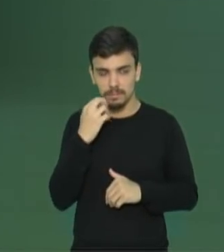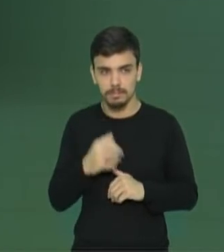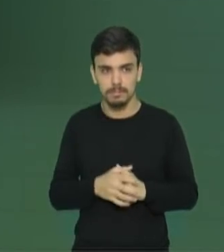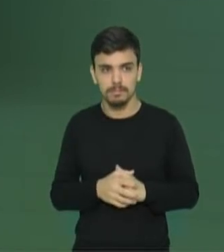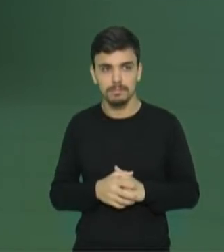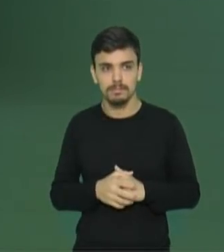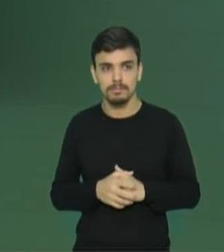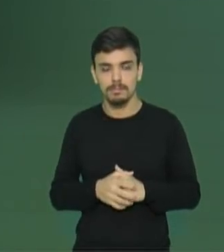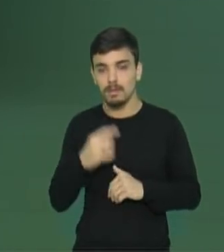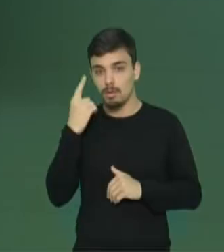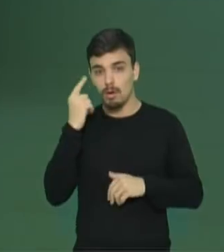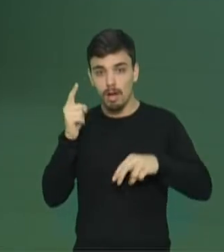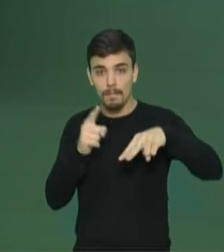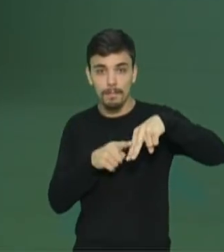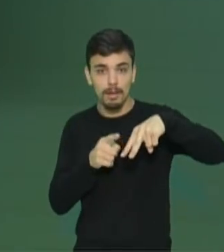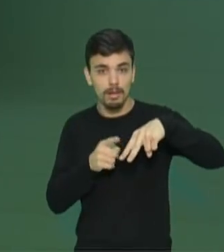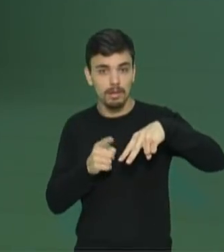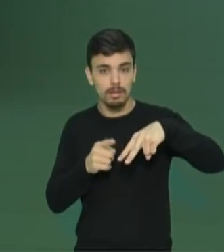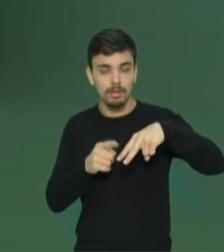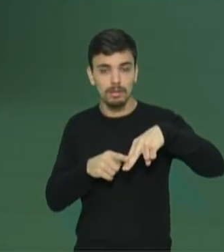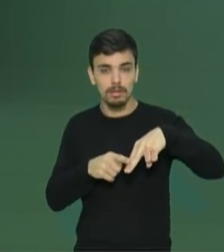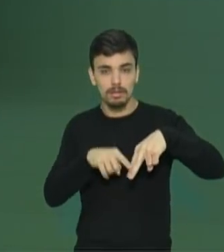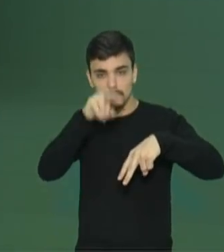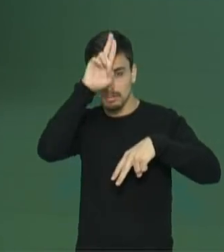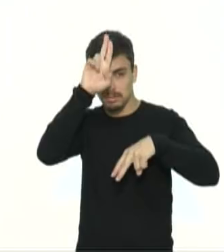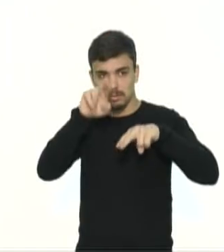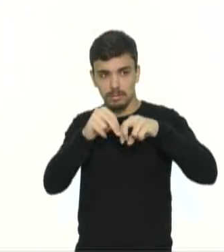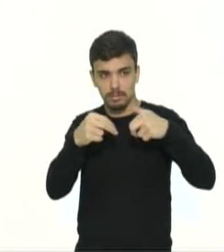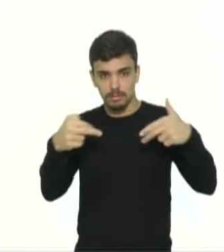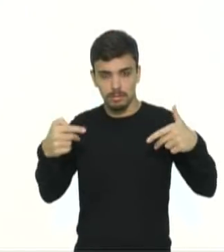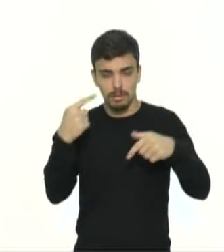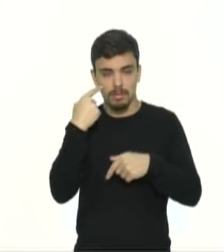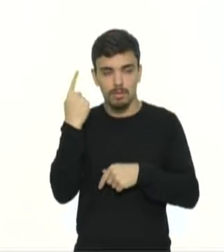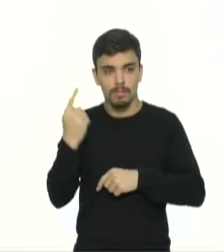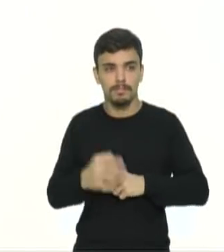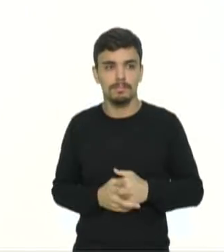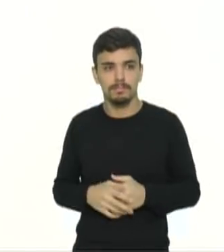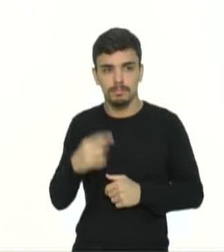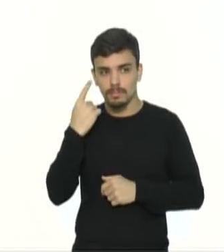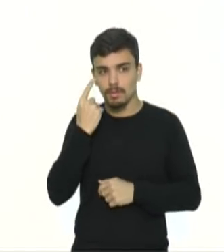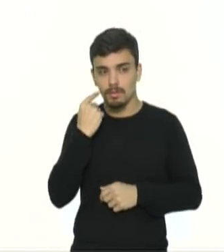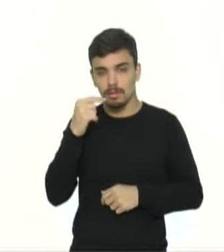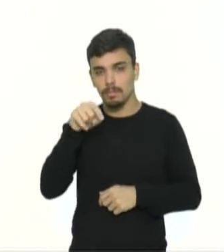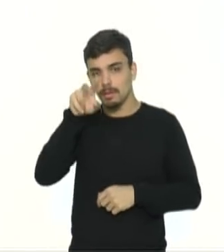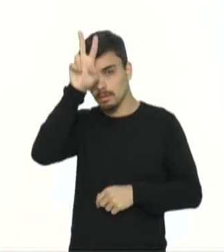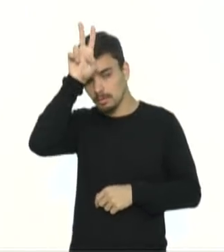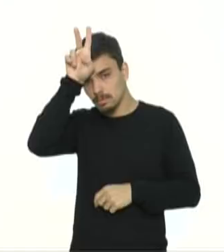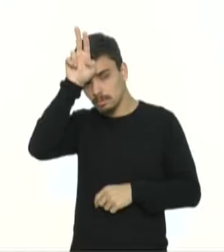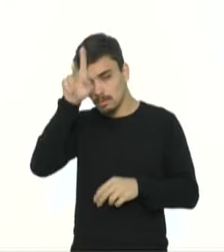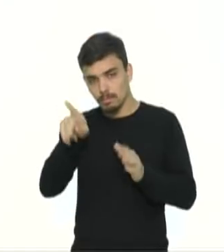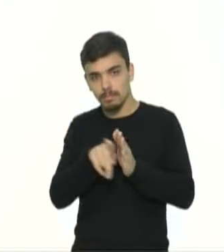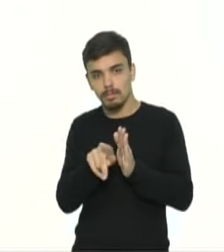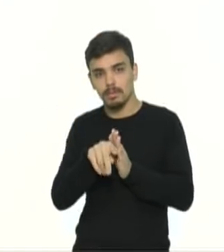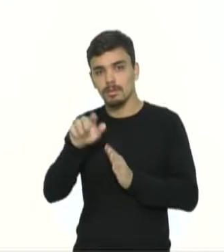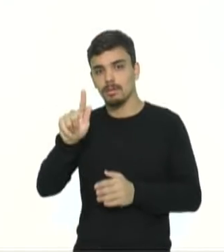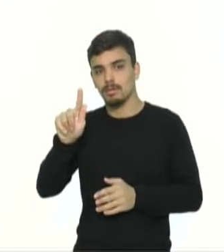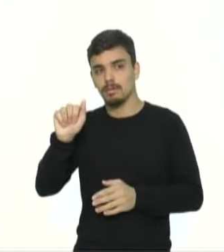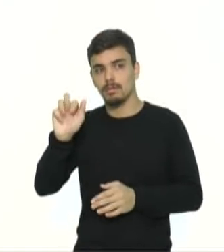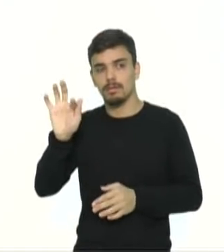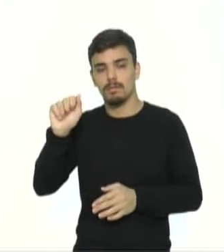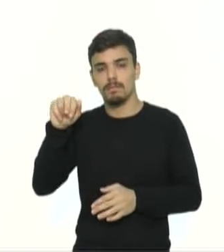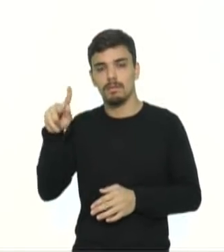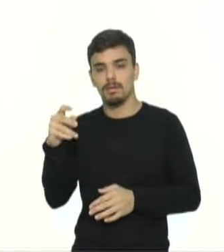a perna desse animal aqui, ó. Quanta articulação. Olha as antenas desse gafanhoto. Então, muita articulação.